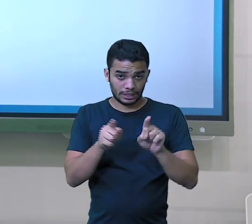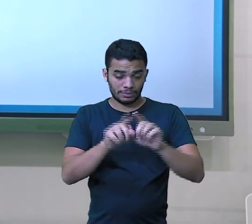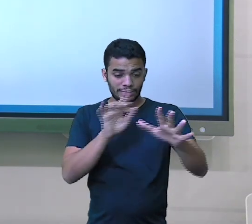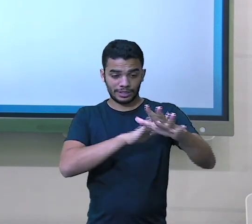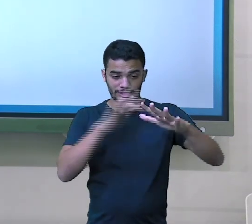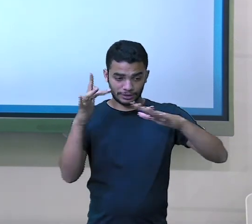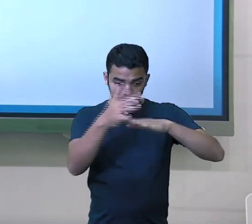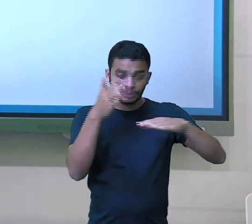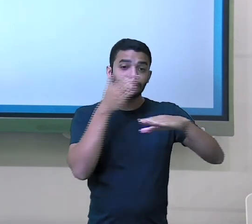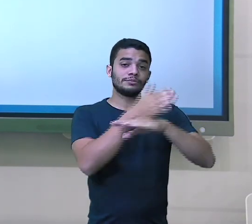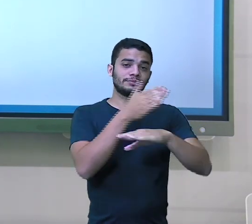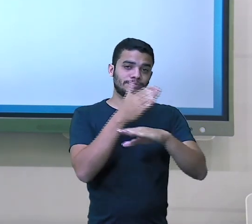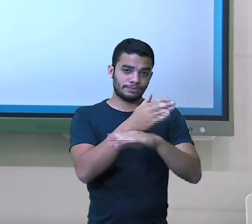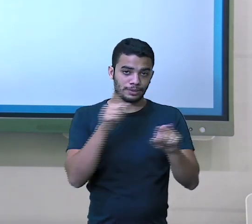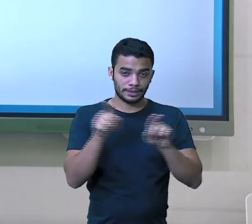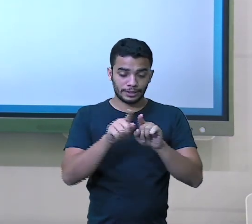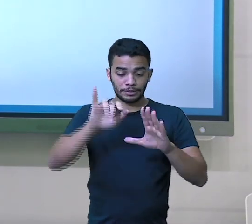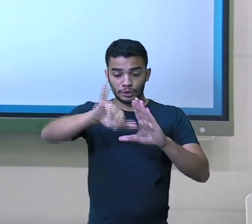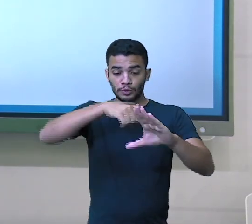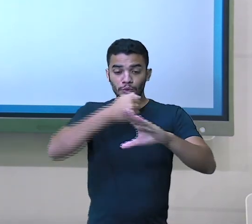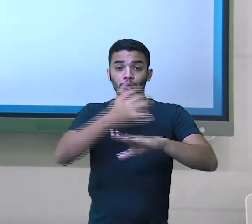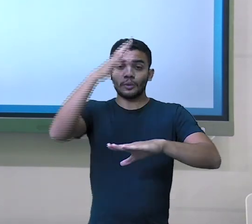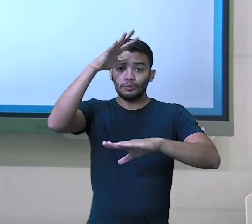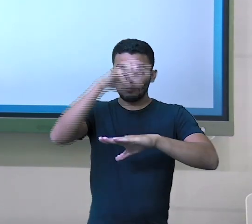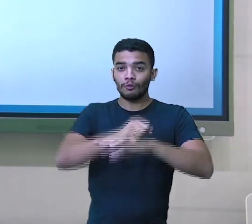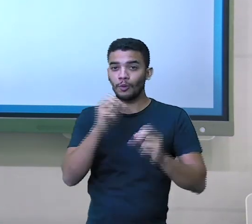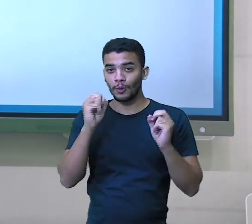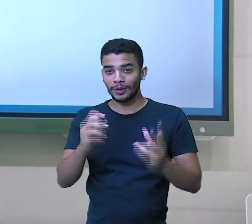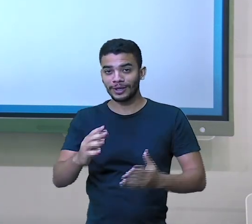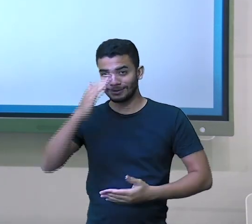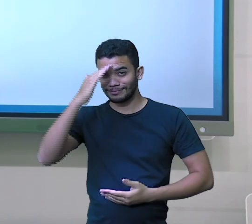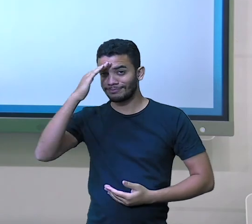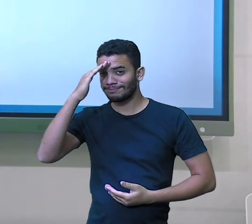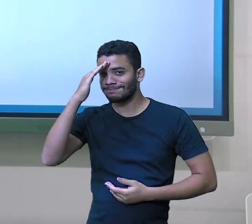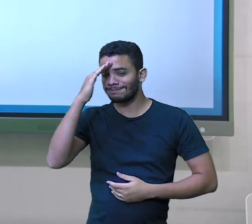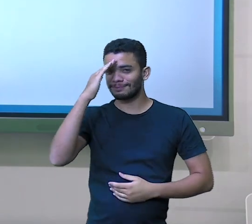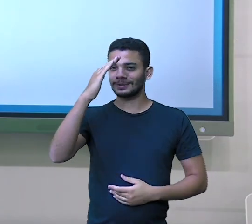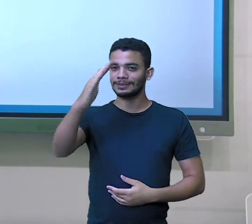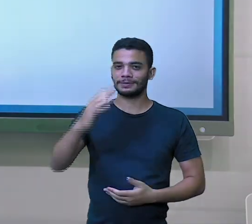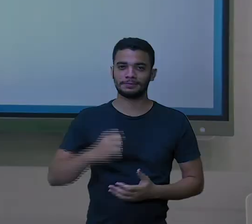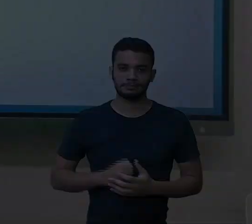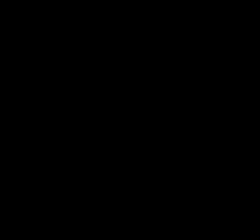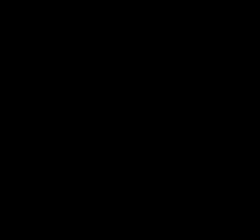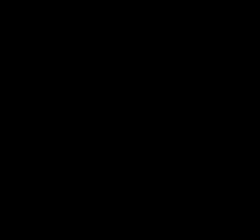Acesse nossas redes sociais e se inscreva em nosso canal do YouTube SMED GV.